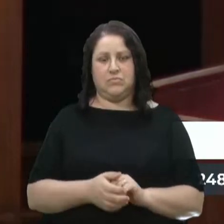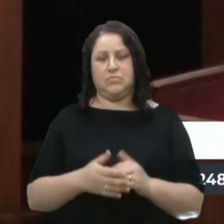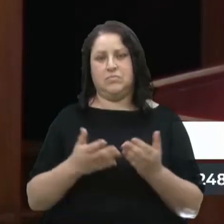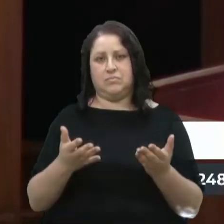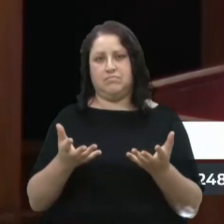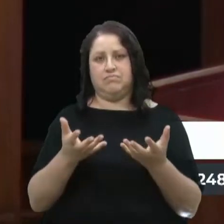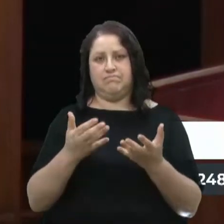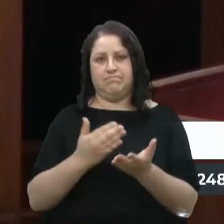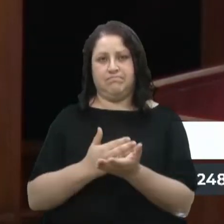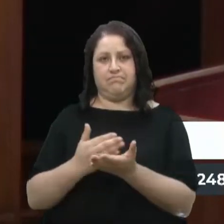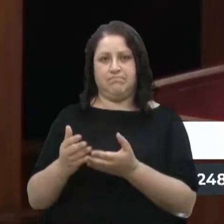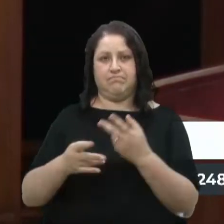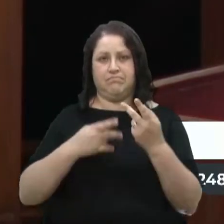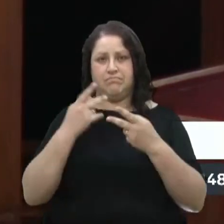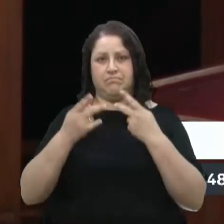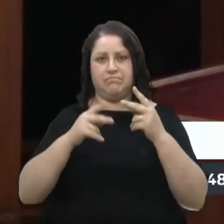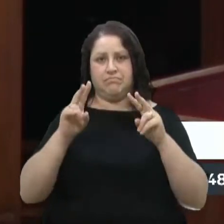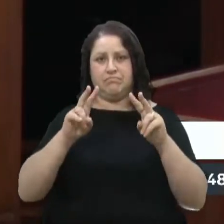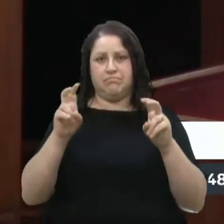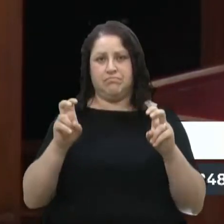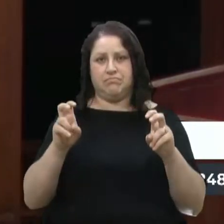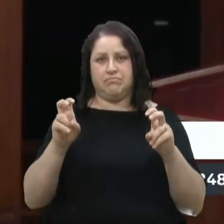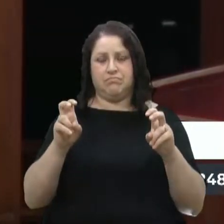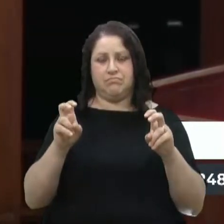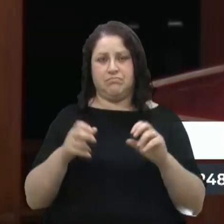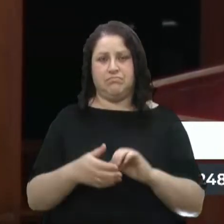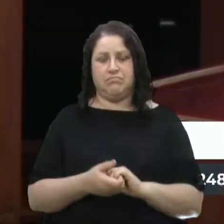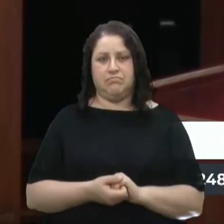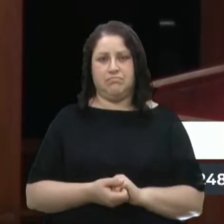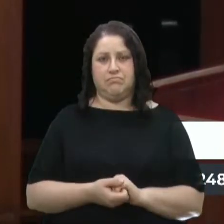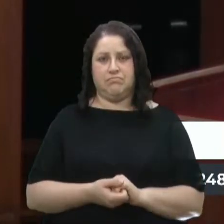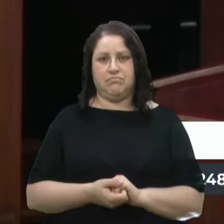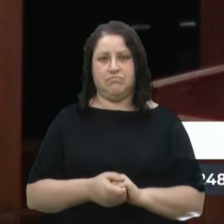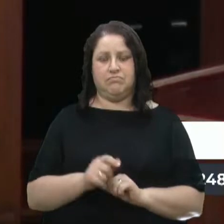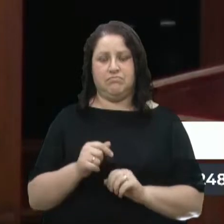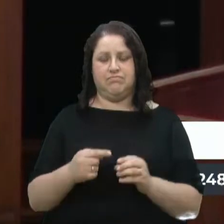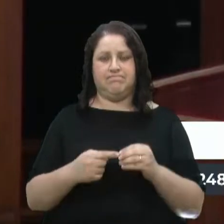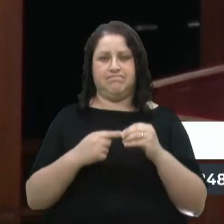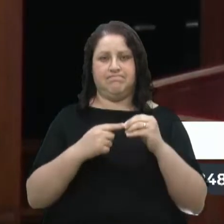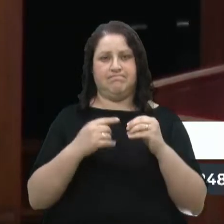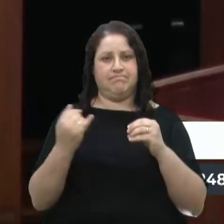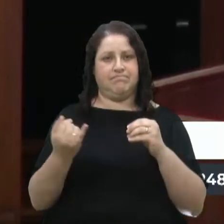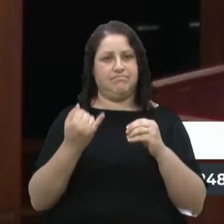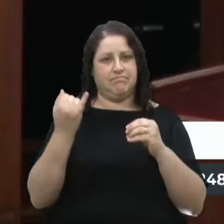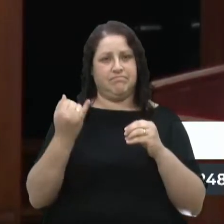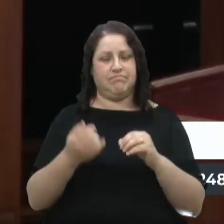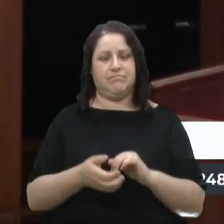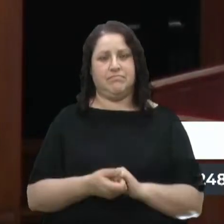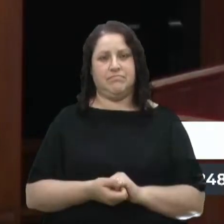quero iniciar falando, a respeito de um tema que é de fundamental importância